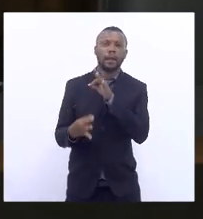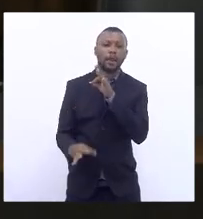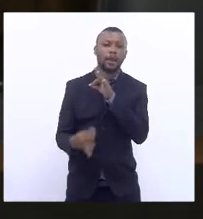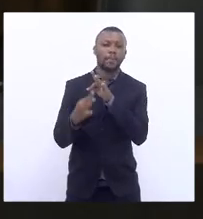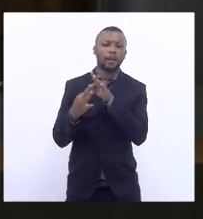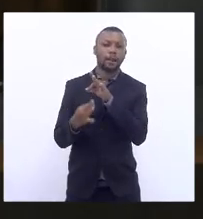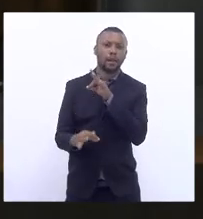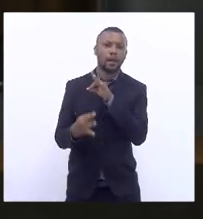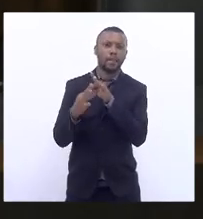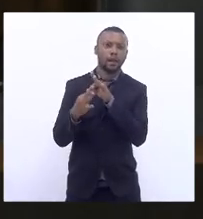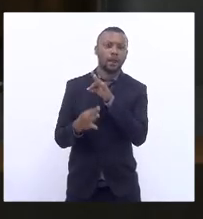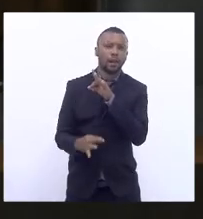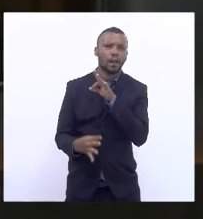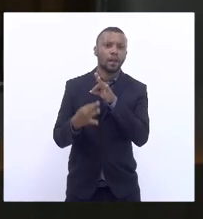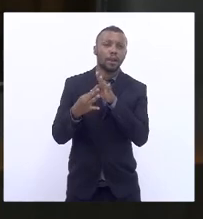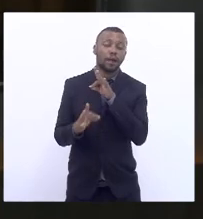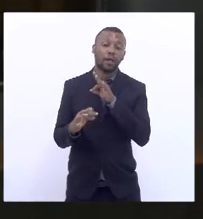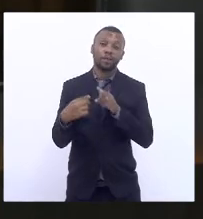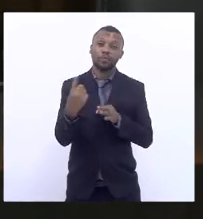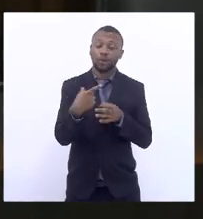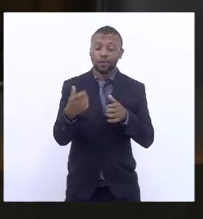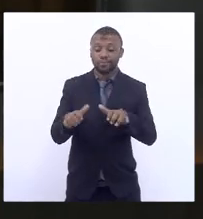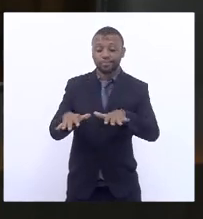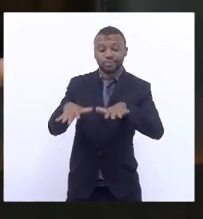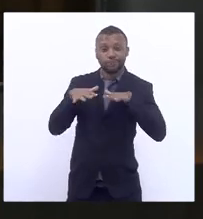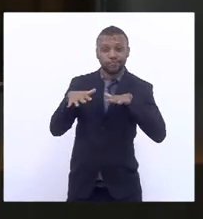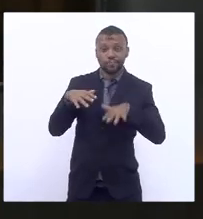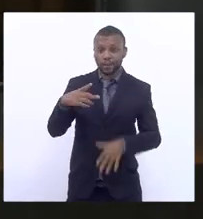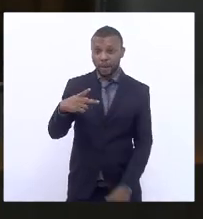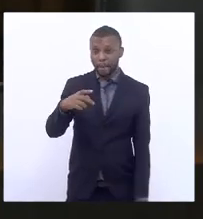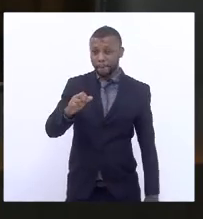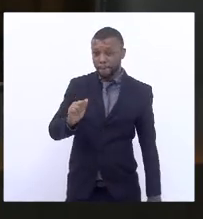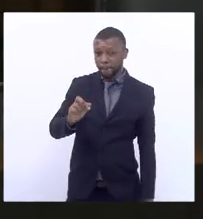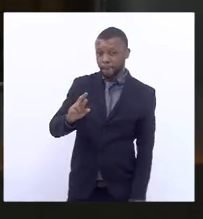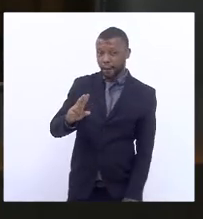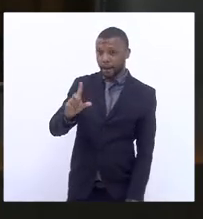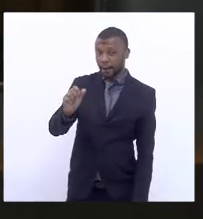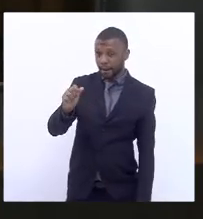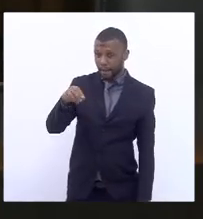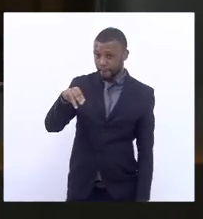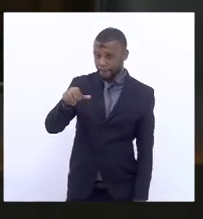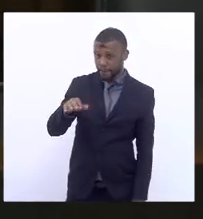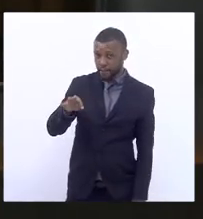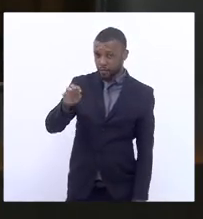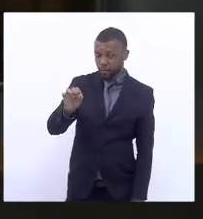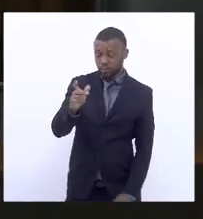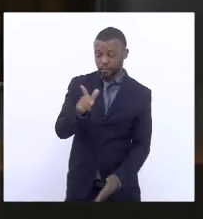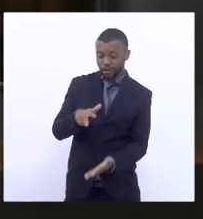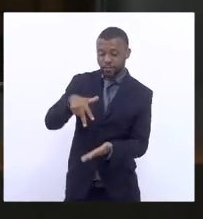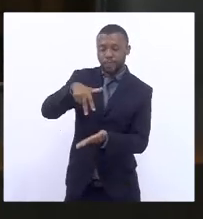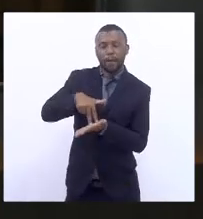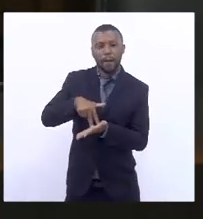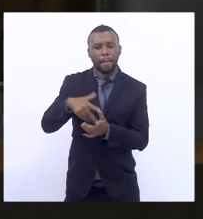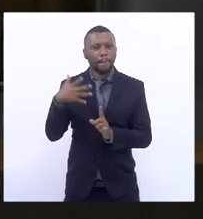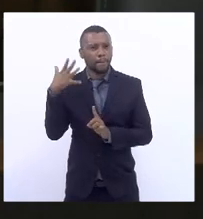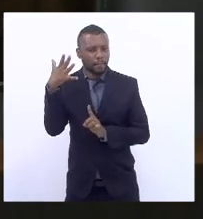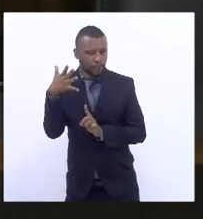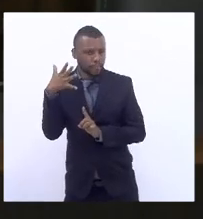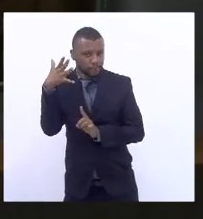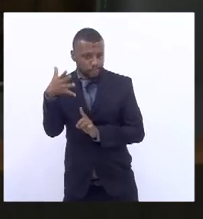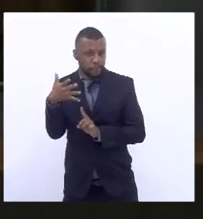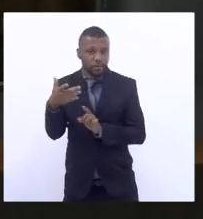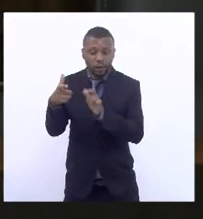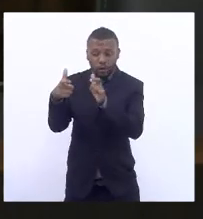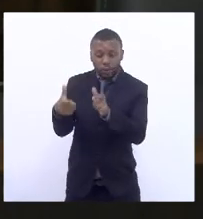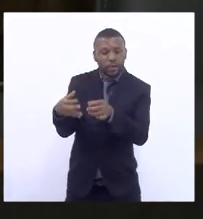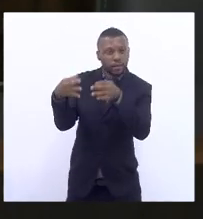Até porque nós somos do parlamento e parlamento é lugar de fala. Né? Mas eu